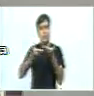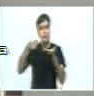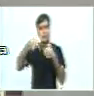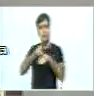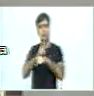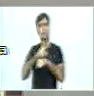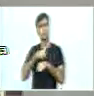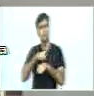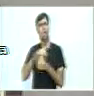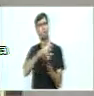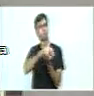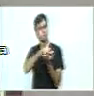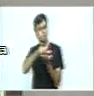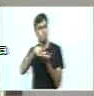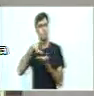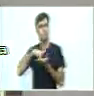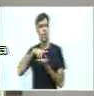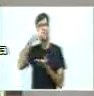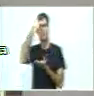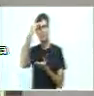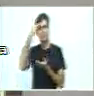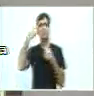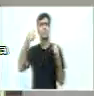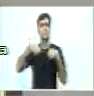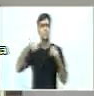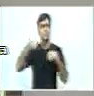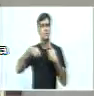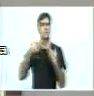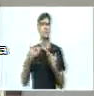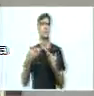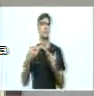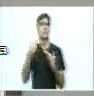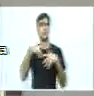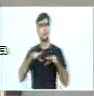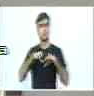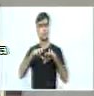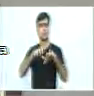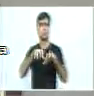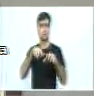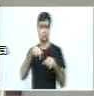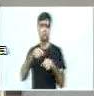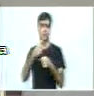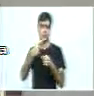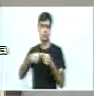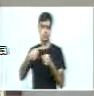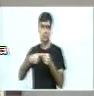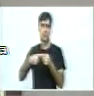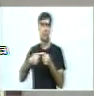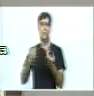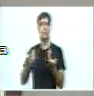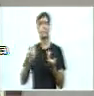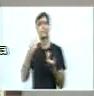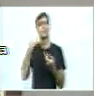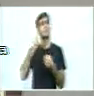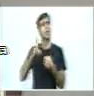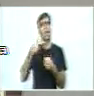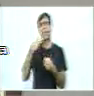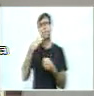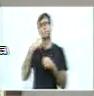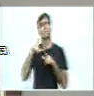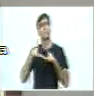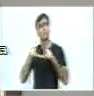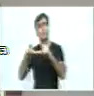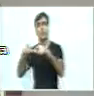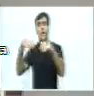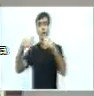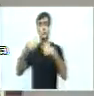temos muitos pacientes, muitos casos, né, de câncer aqui na cidade de Viçosa, que submete essas estradas aí perigosas,